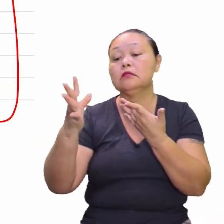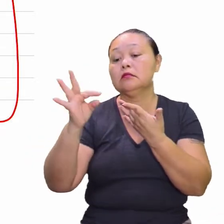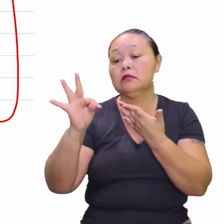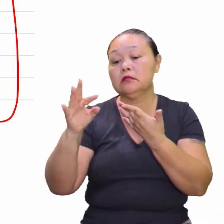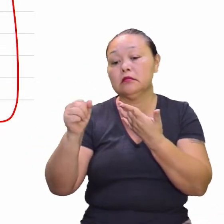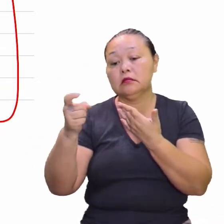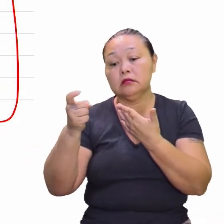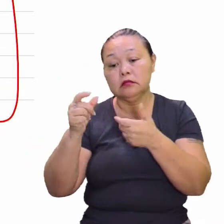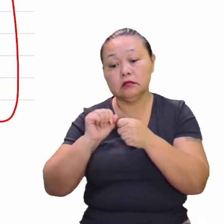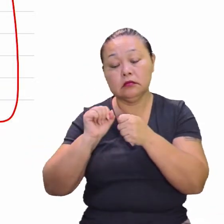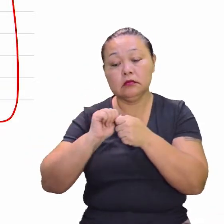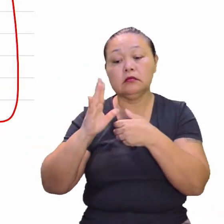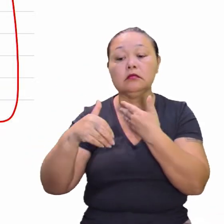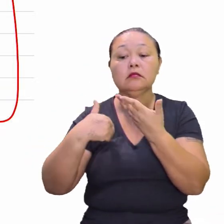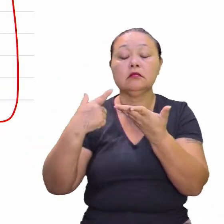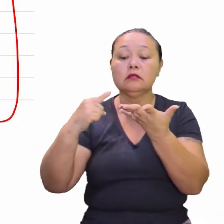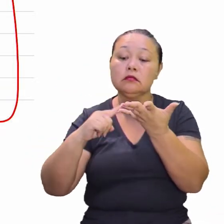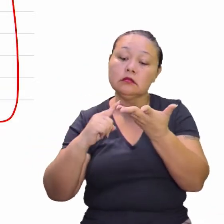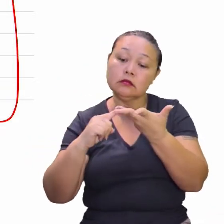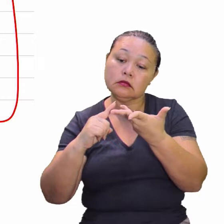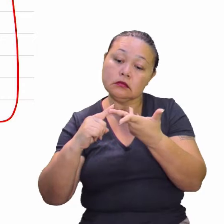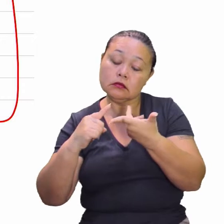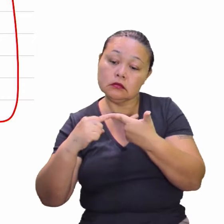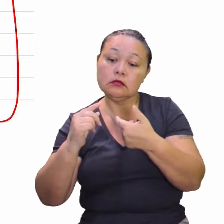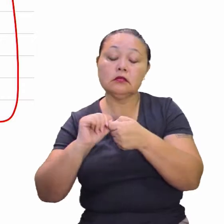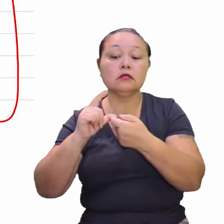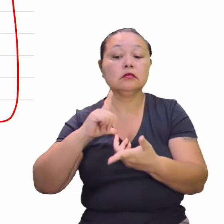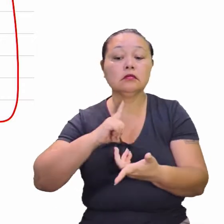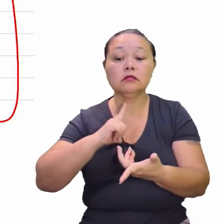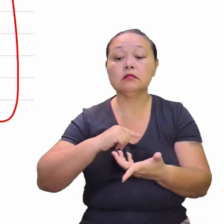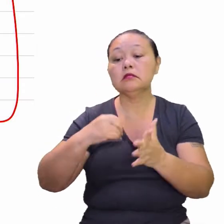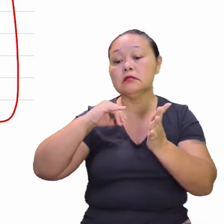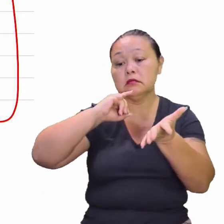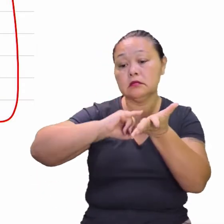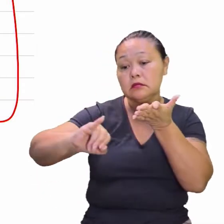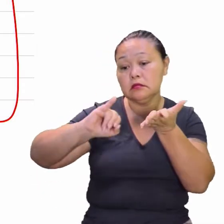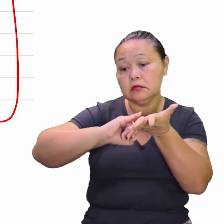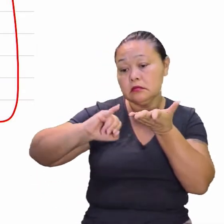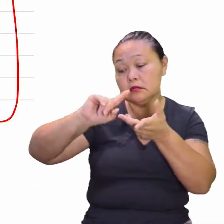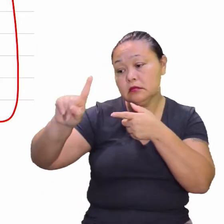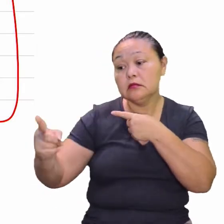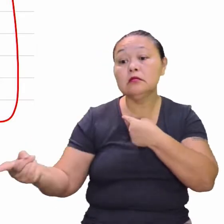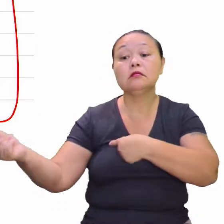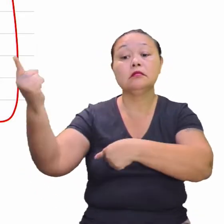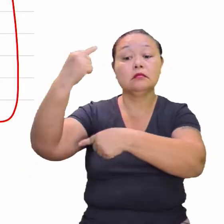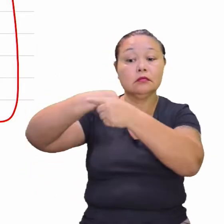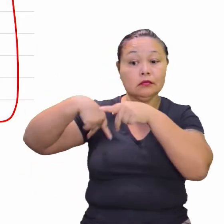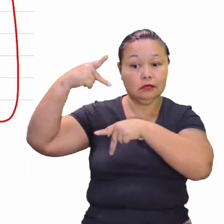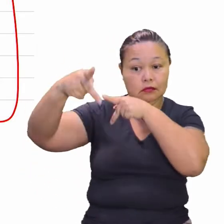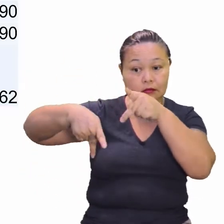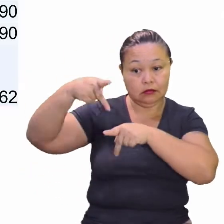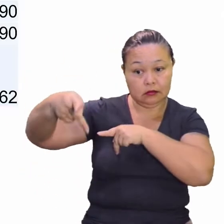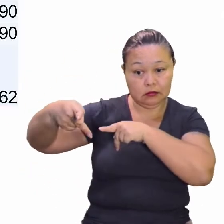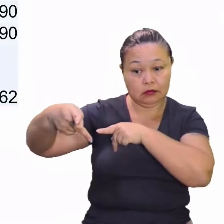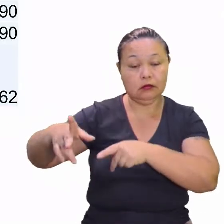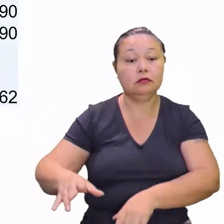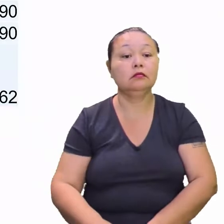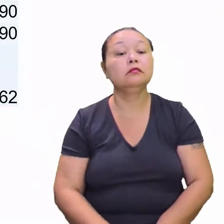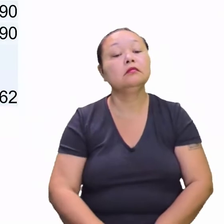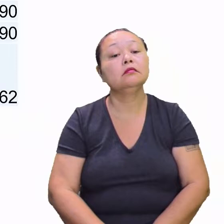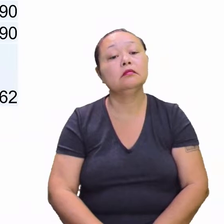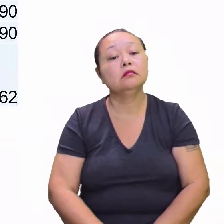taxas das importações, os benefícios de todas essas transações que são os impostos que são revertidos para a população.